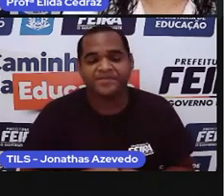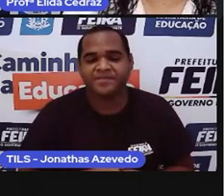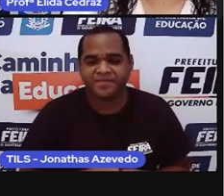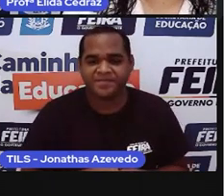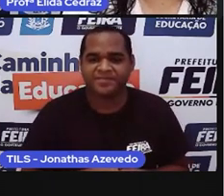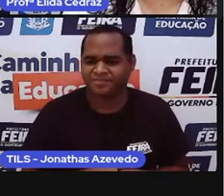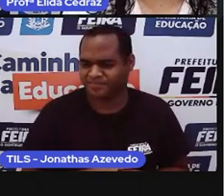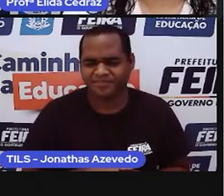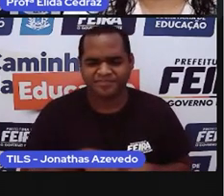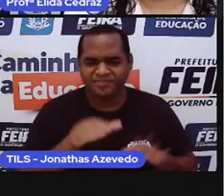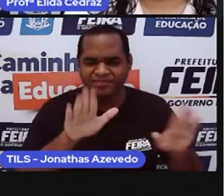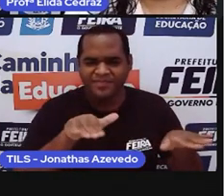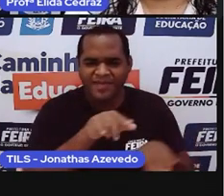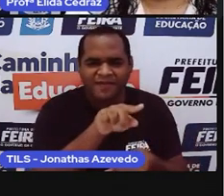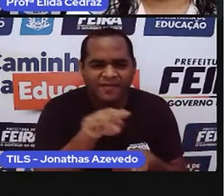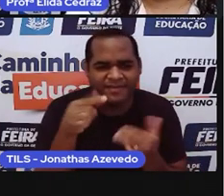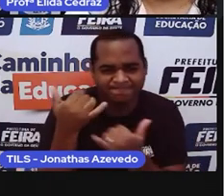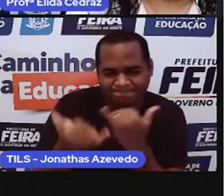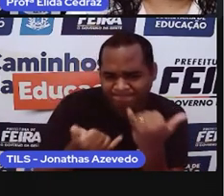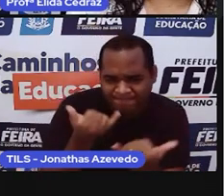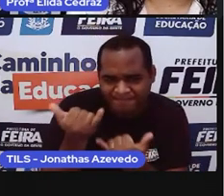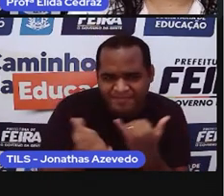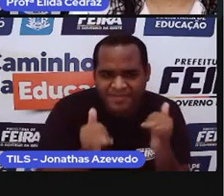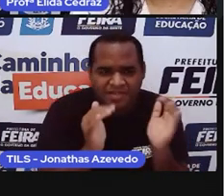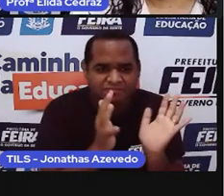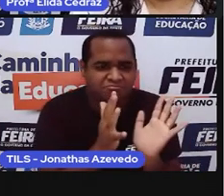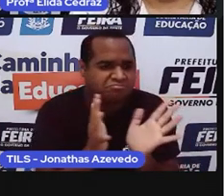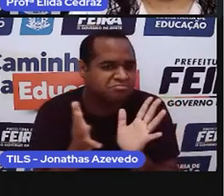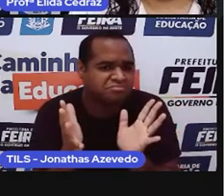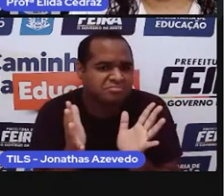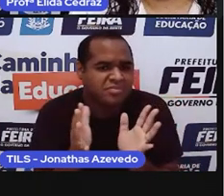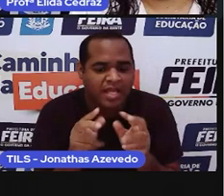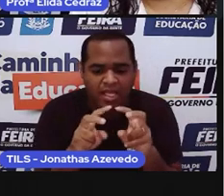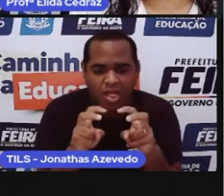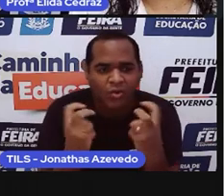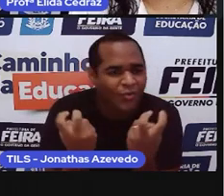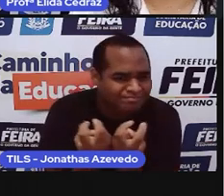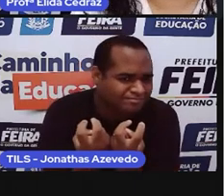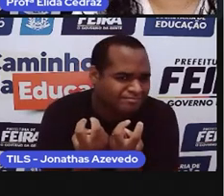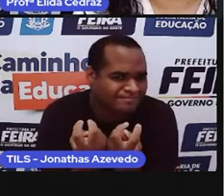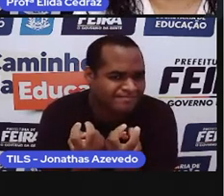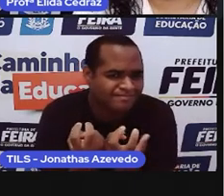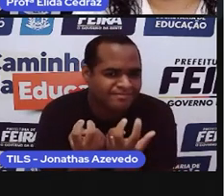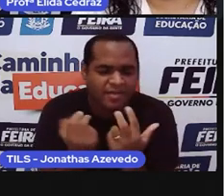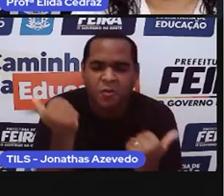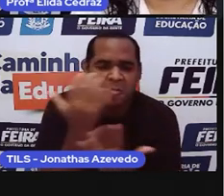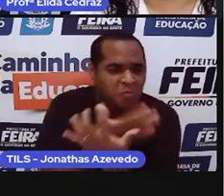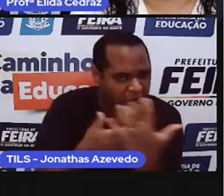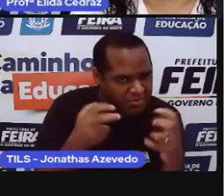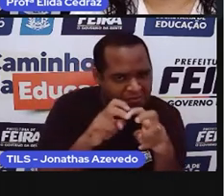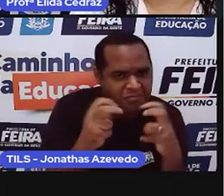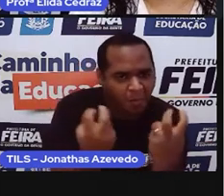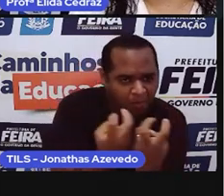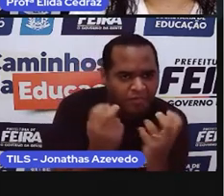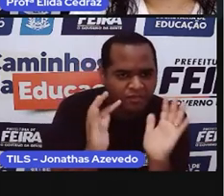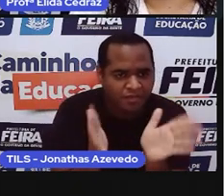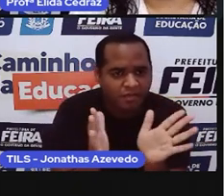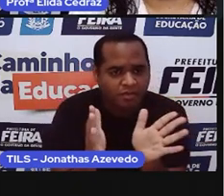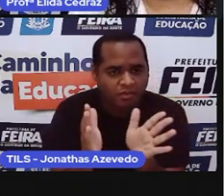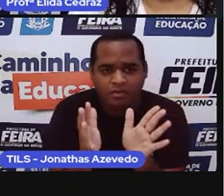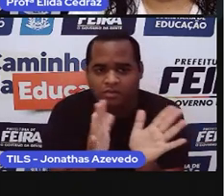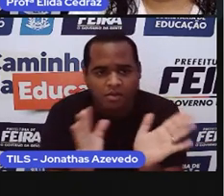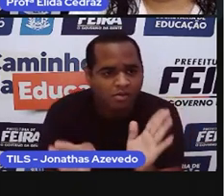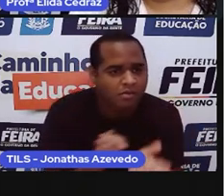Quem aí nunca brincou de roda? Com uma cantiga de roda.